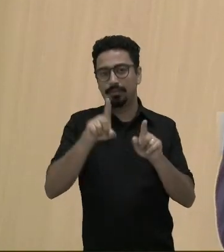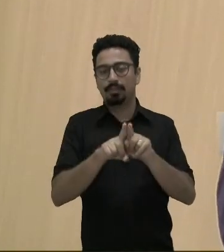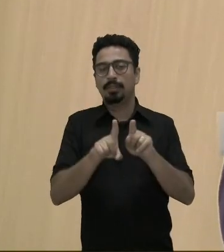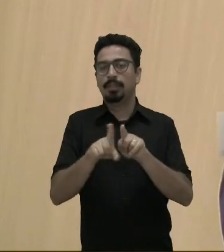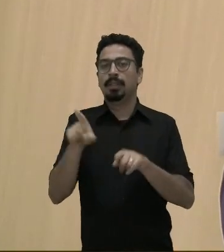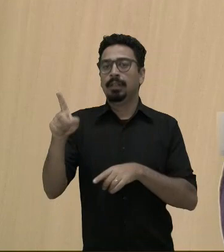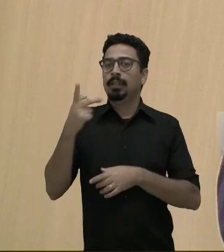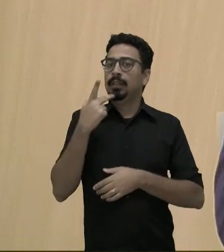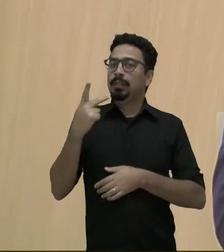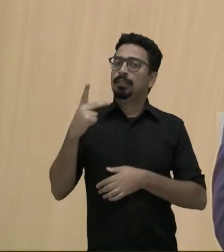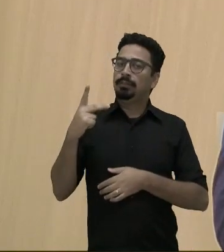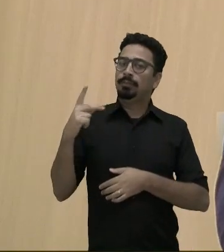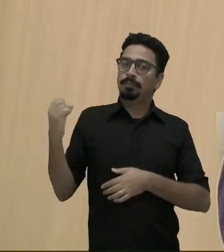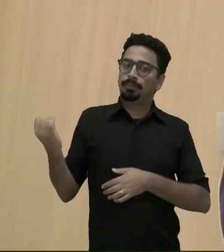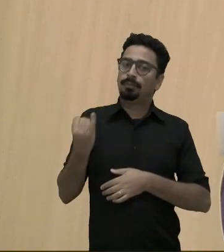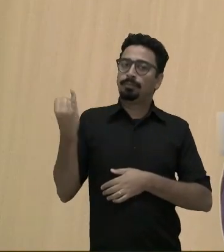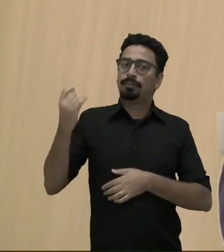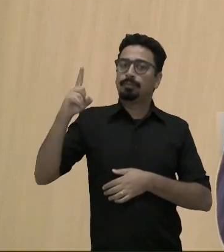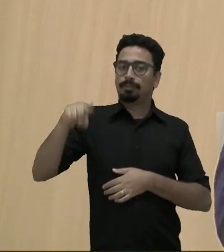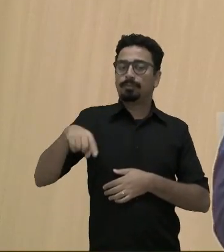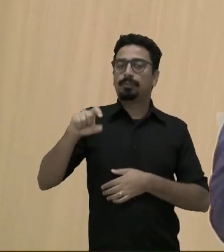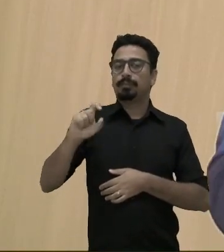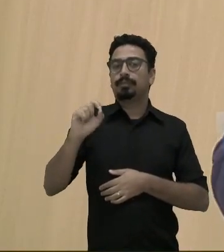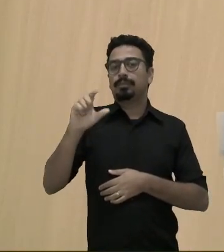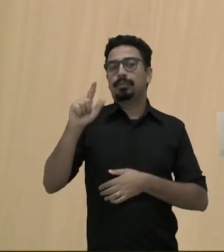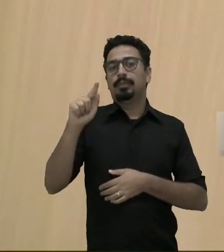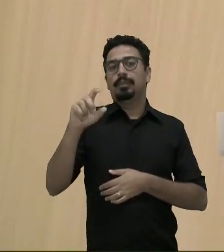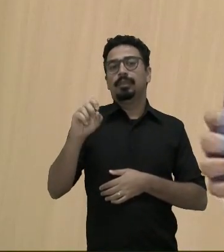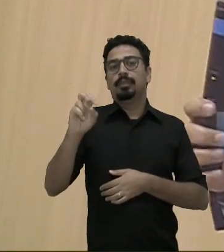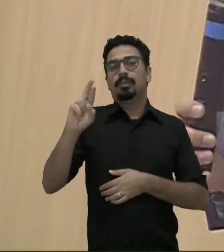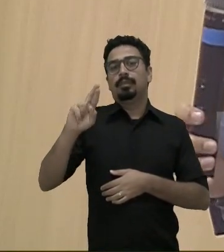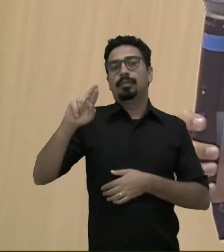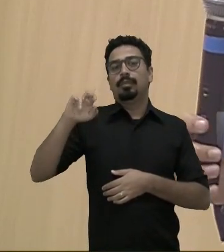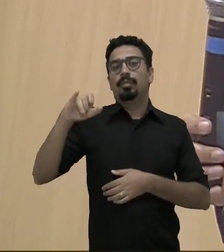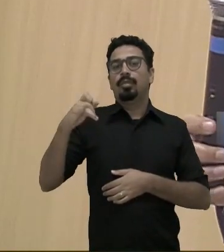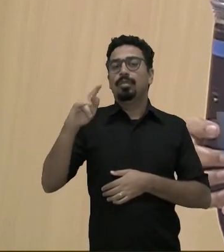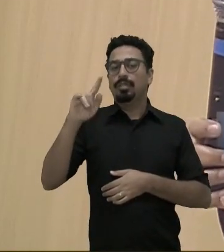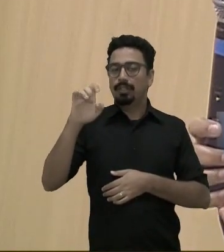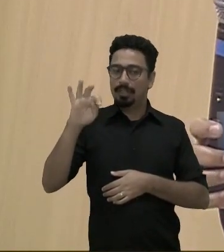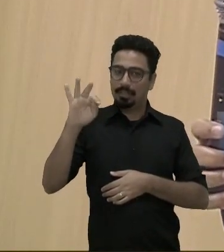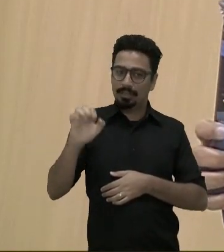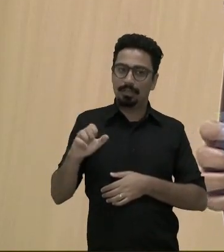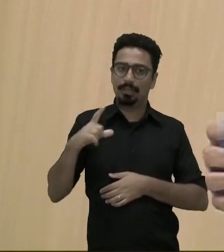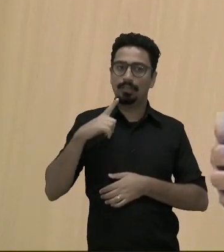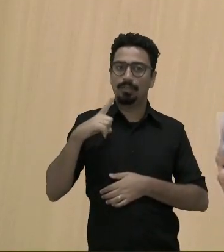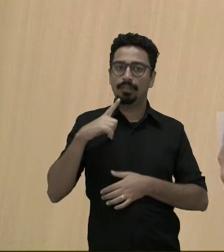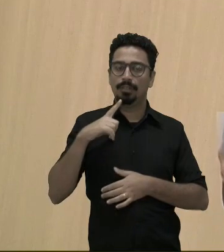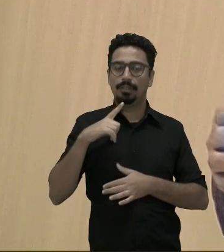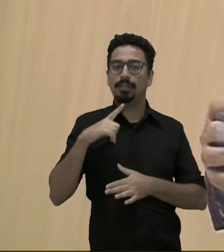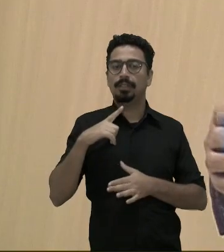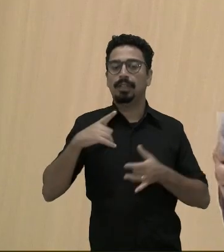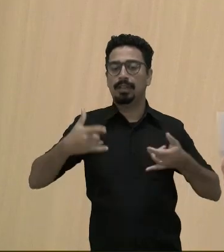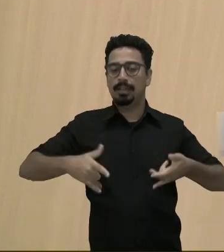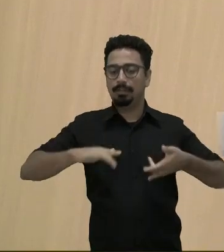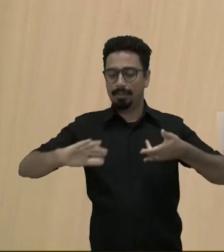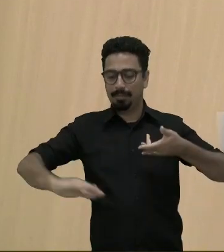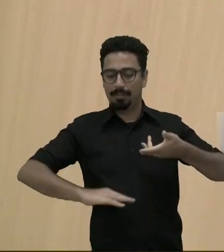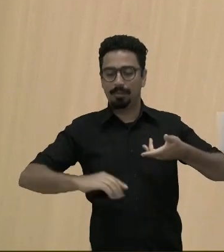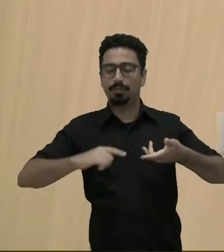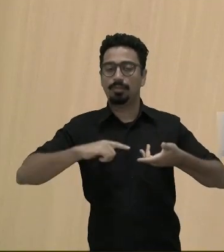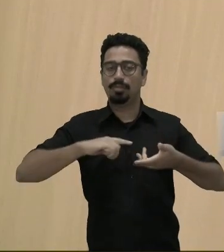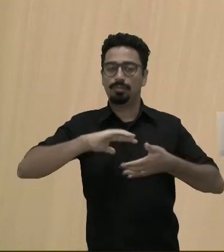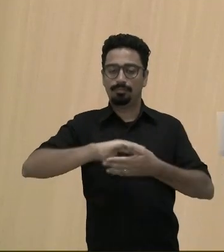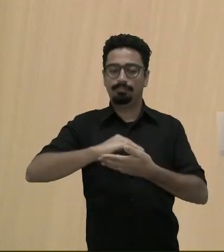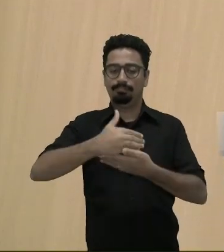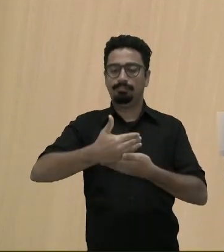coisa muito importante, da gorjeta. Meu pai guardava numa caixinha de madeira debaixo da cama, uma caixinha onde